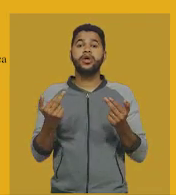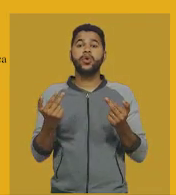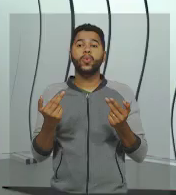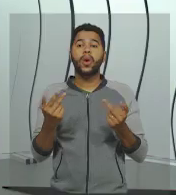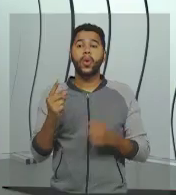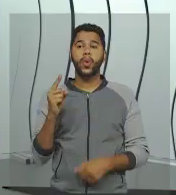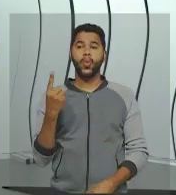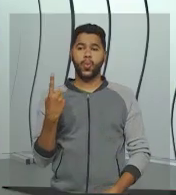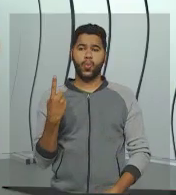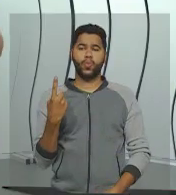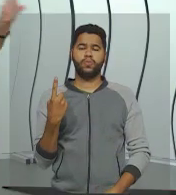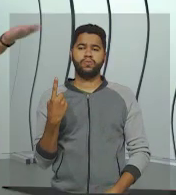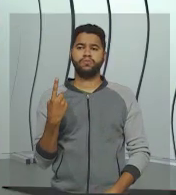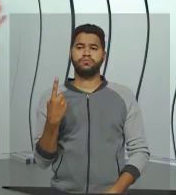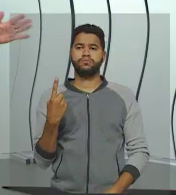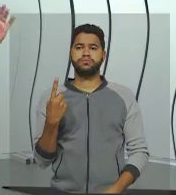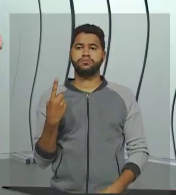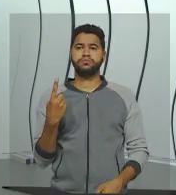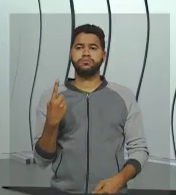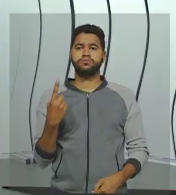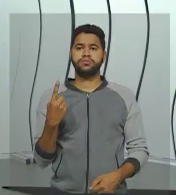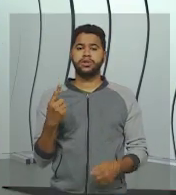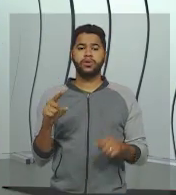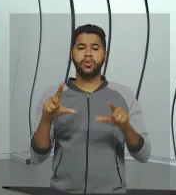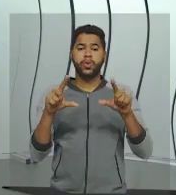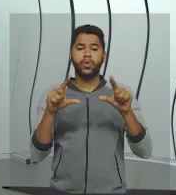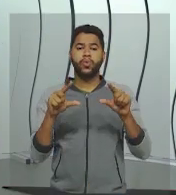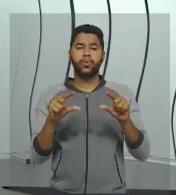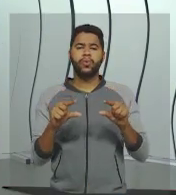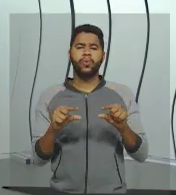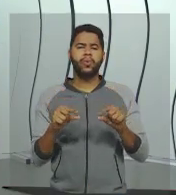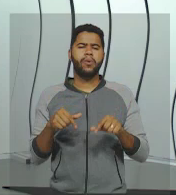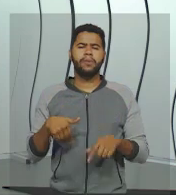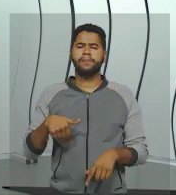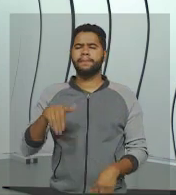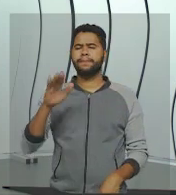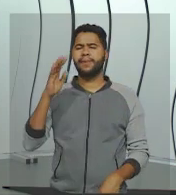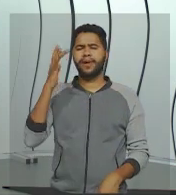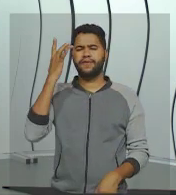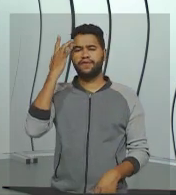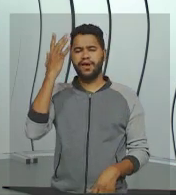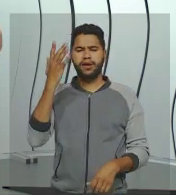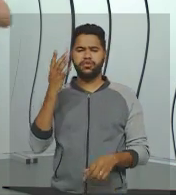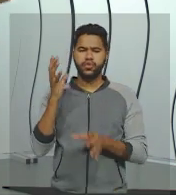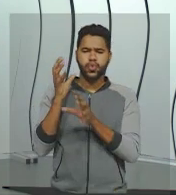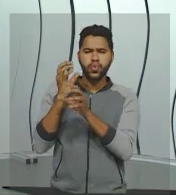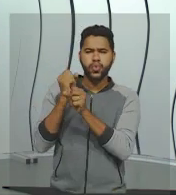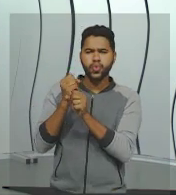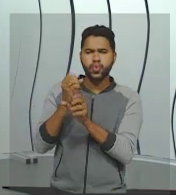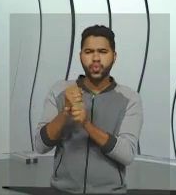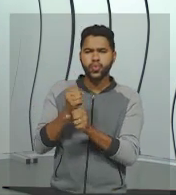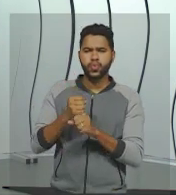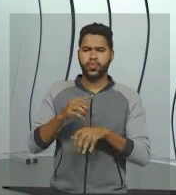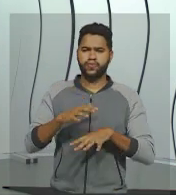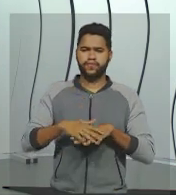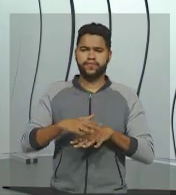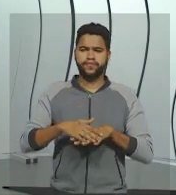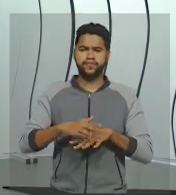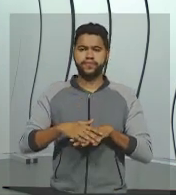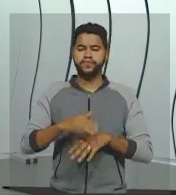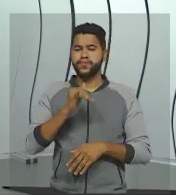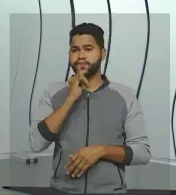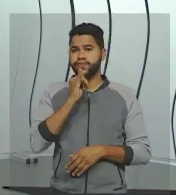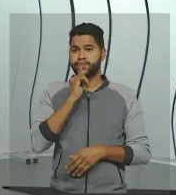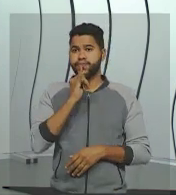1. Então, eu elimino aquele termo para ficar mais fácil de trabalhar matematicamente. Tá? Mas se, por exemplo, eu aplico uma